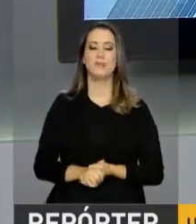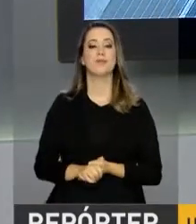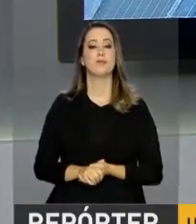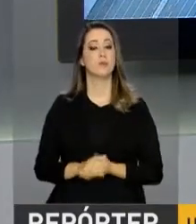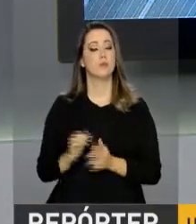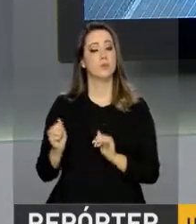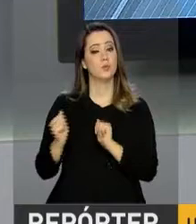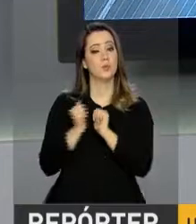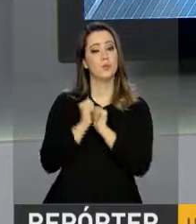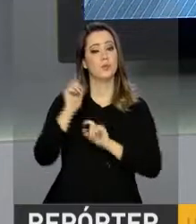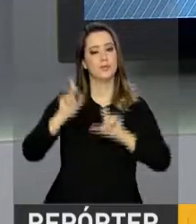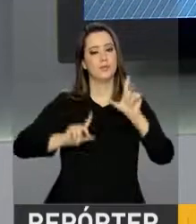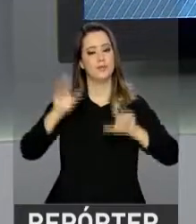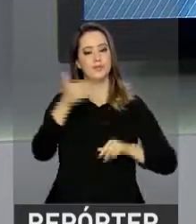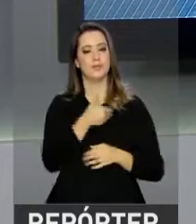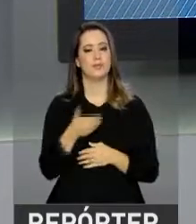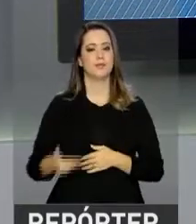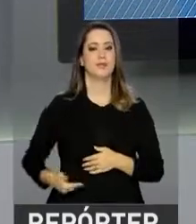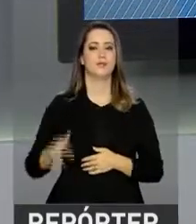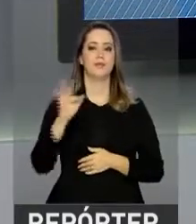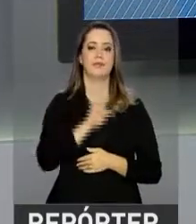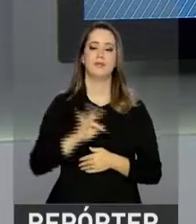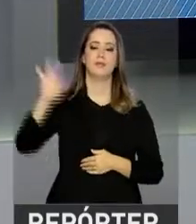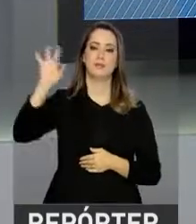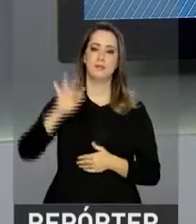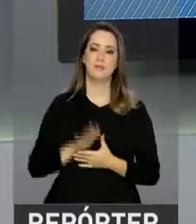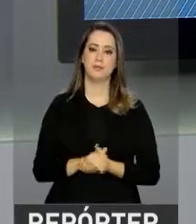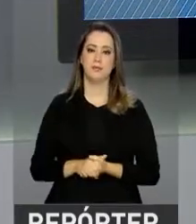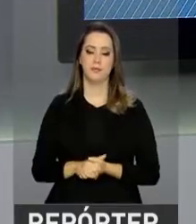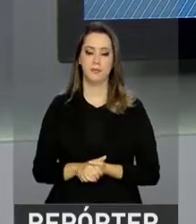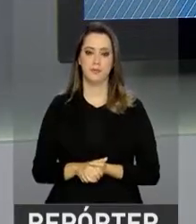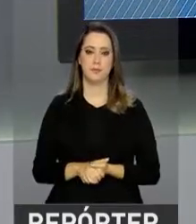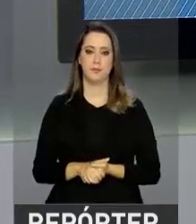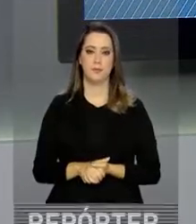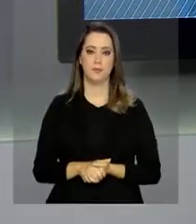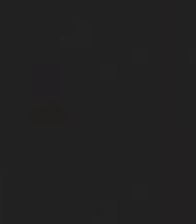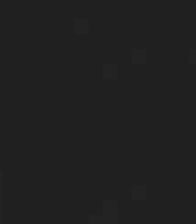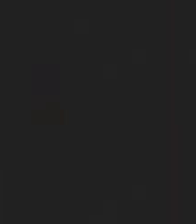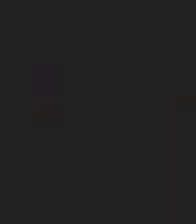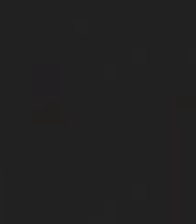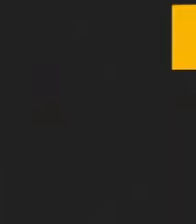internet continue com a gente aqui na nbr a tv do governo federal